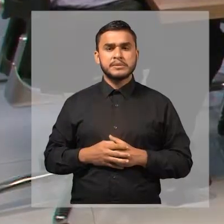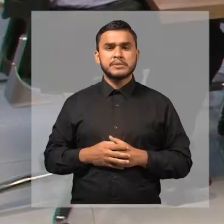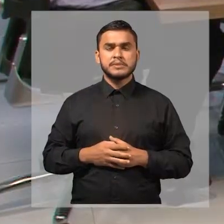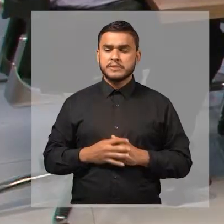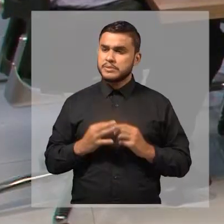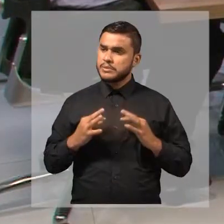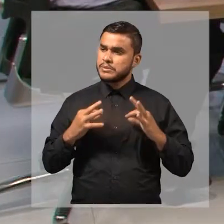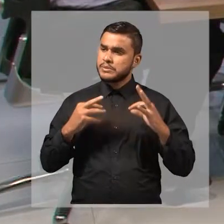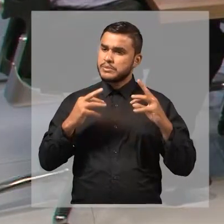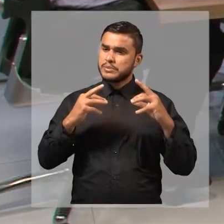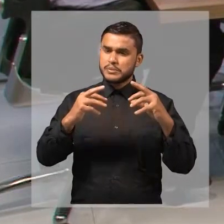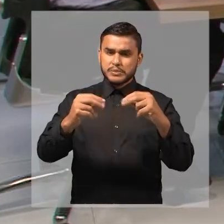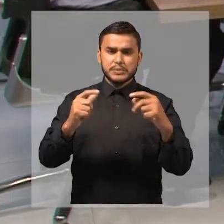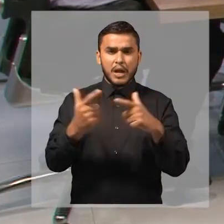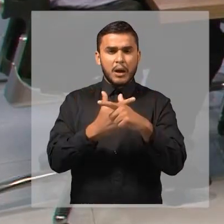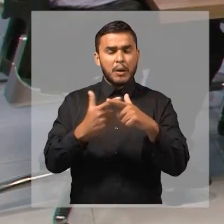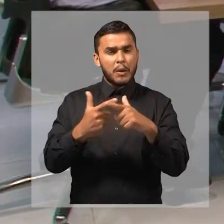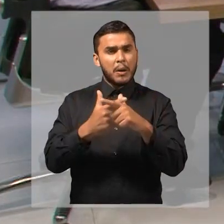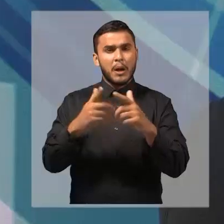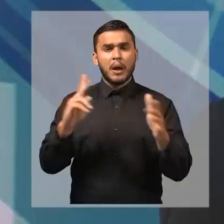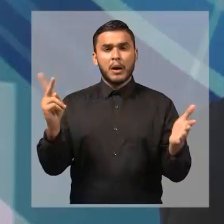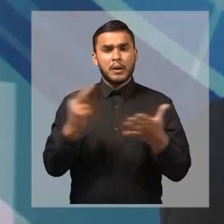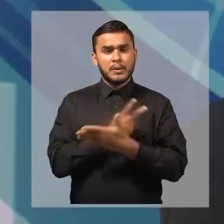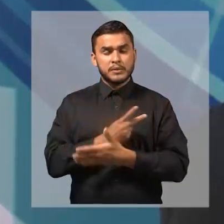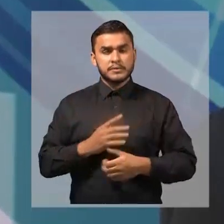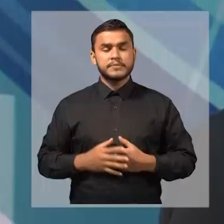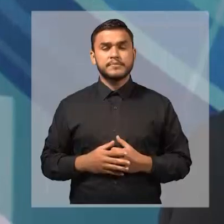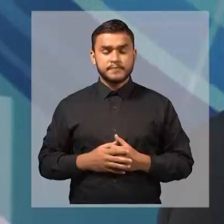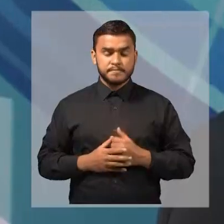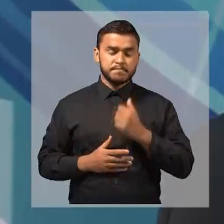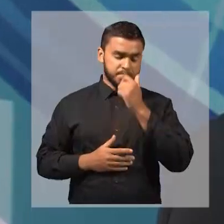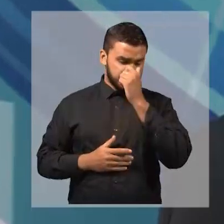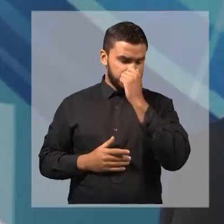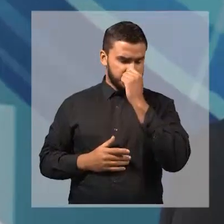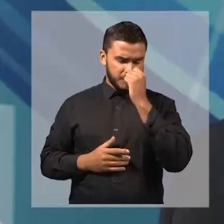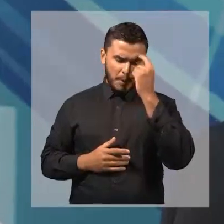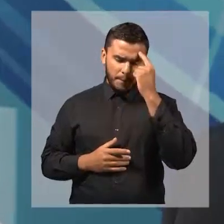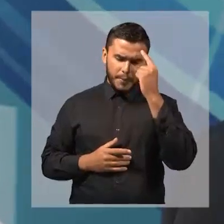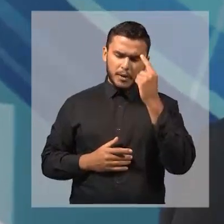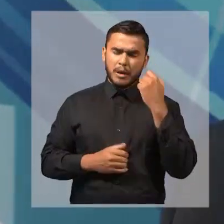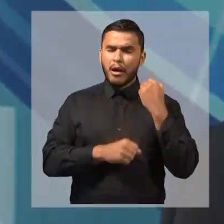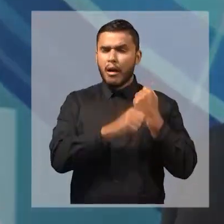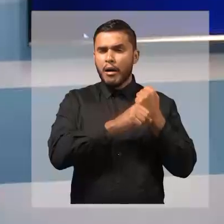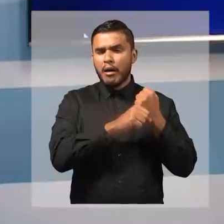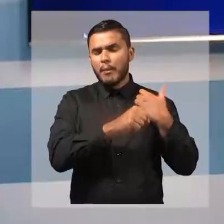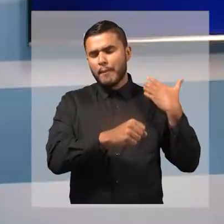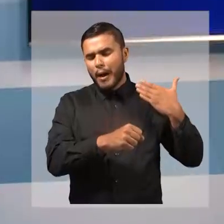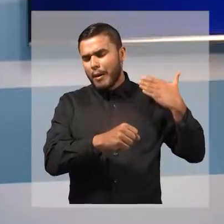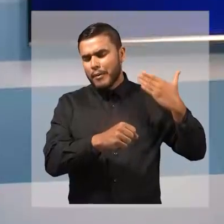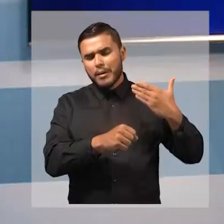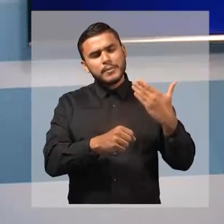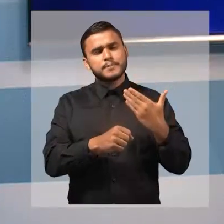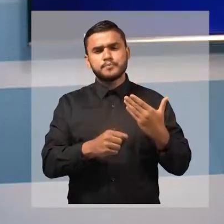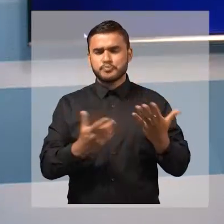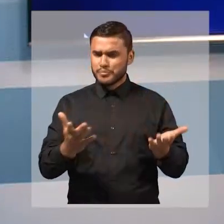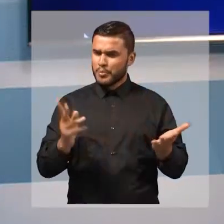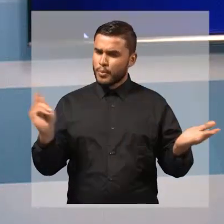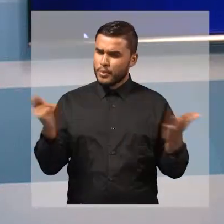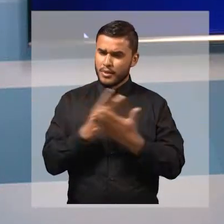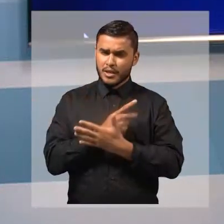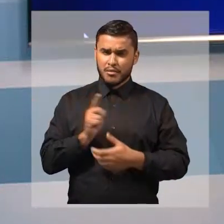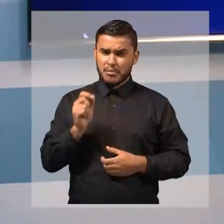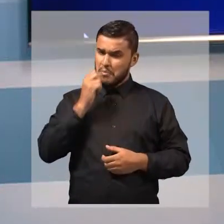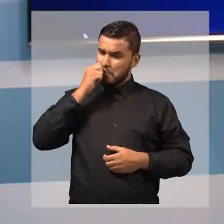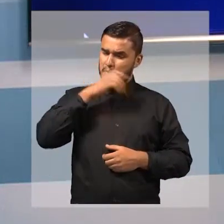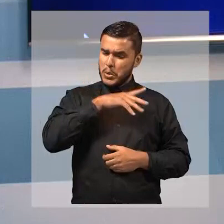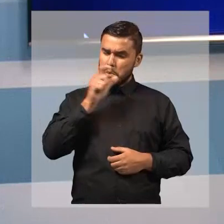os níveis. Perfeito. Porque durante muito tempo imaginou-se que coisas desse tipo, de agressões desse